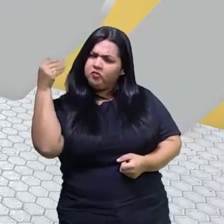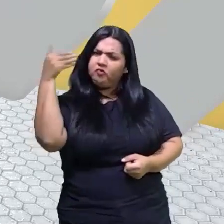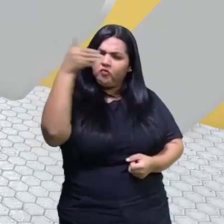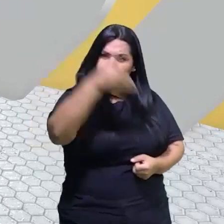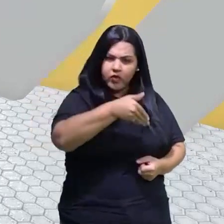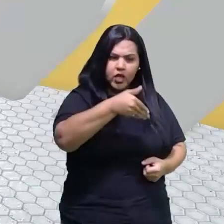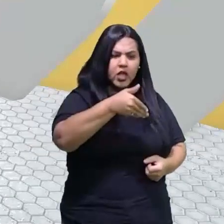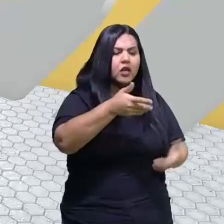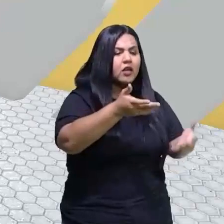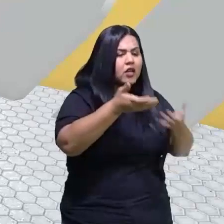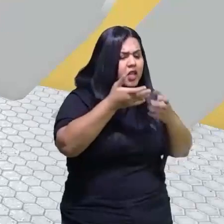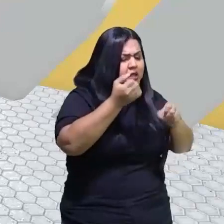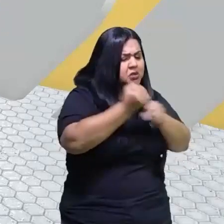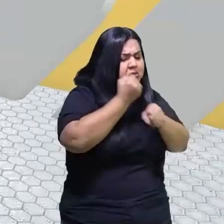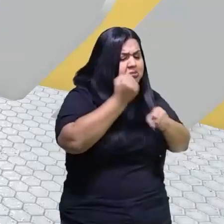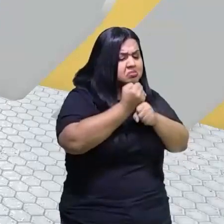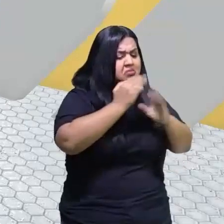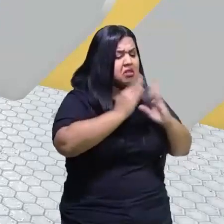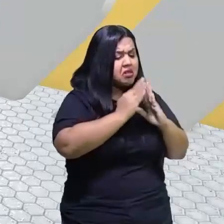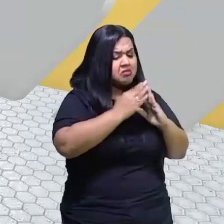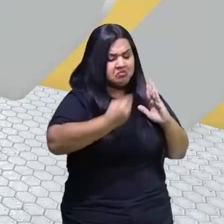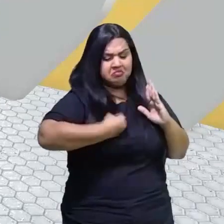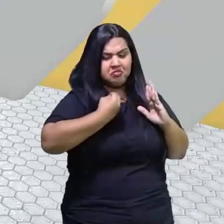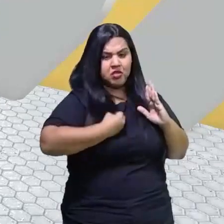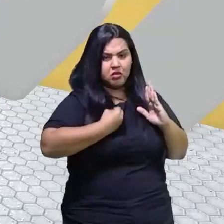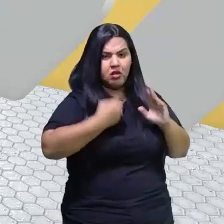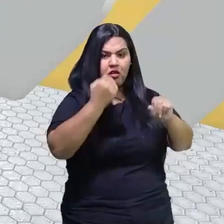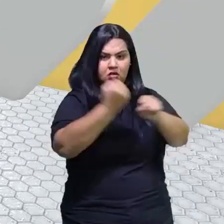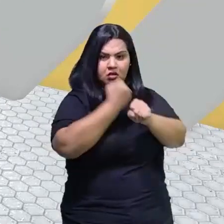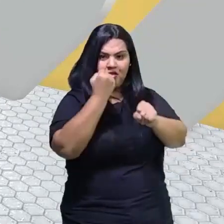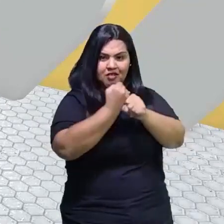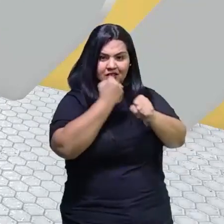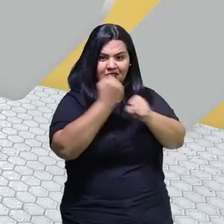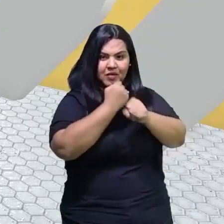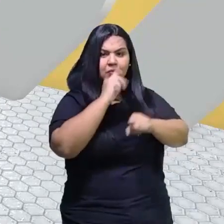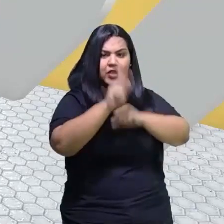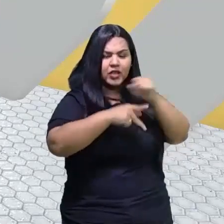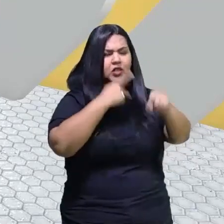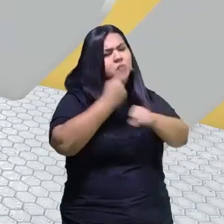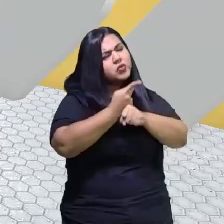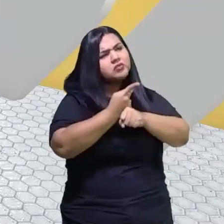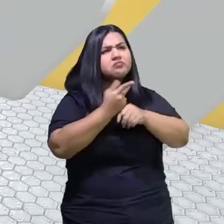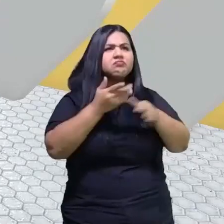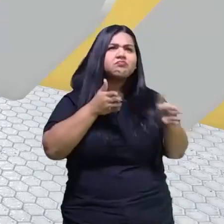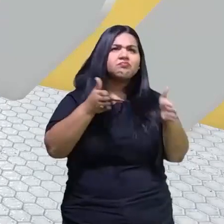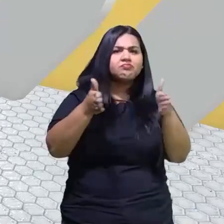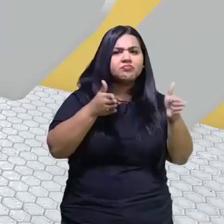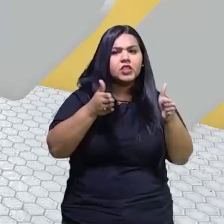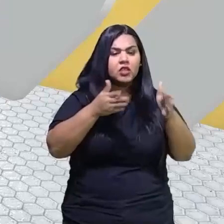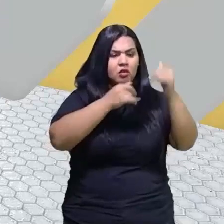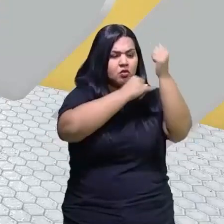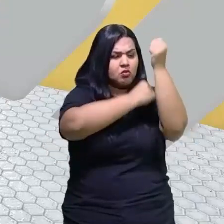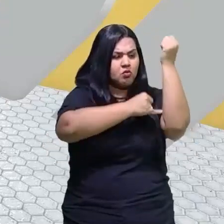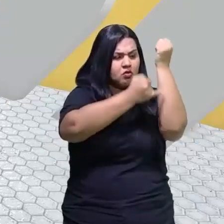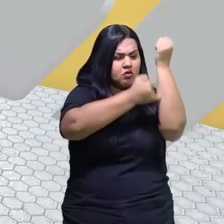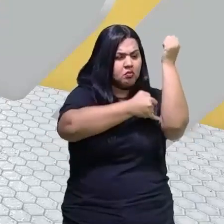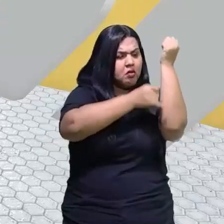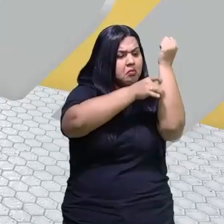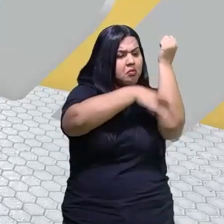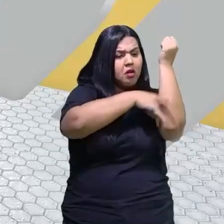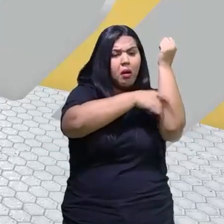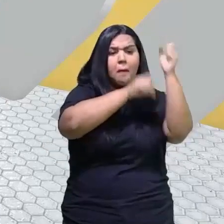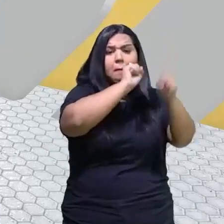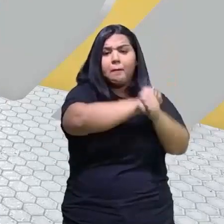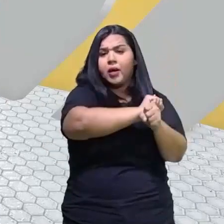construir uma casinha para ele morar. Ele construiu a casinha, mas depois de um tempo, a borracha parou de ser procurada.